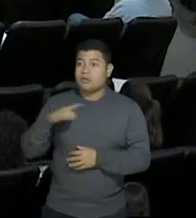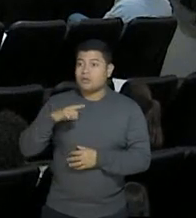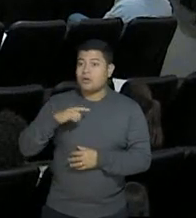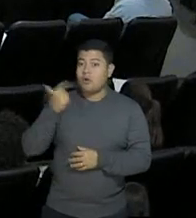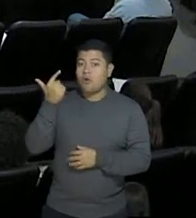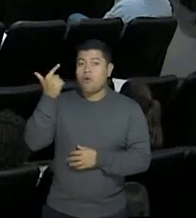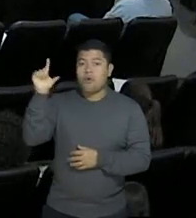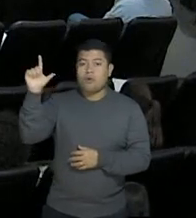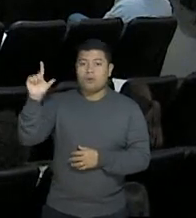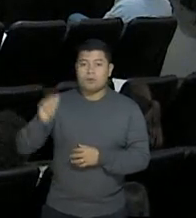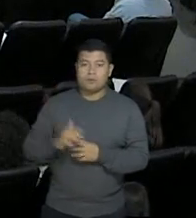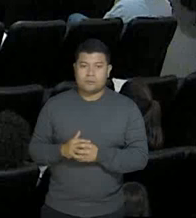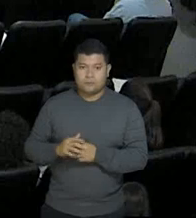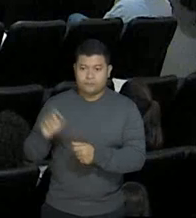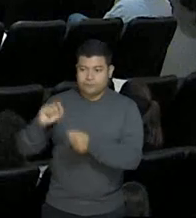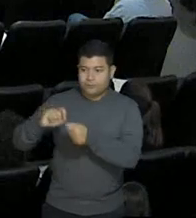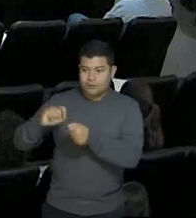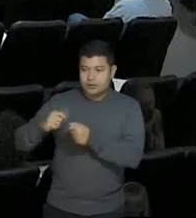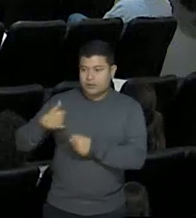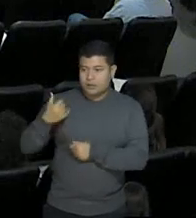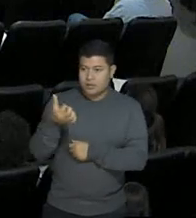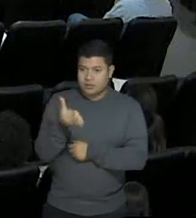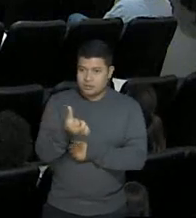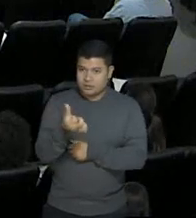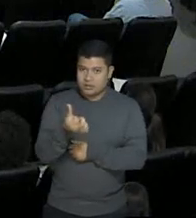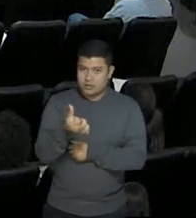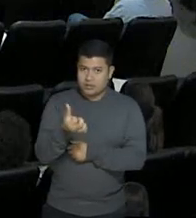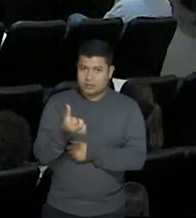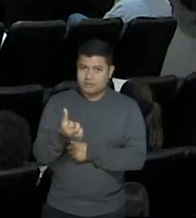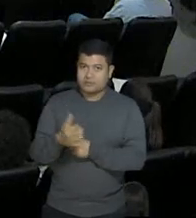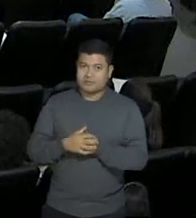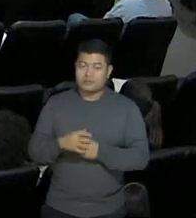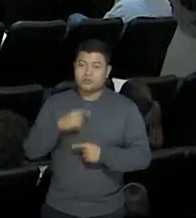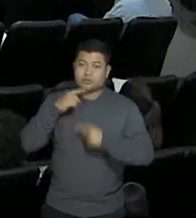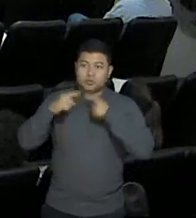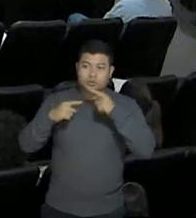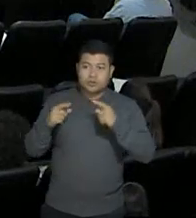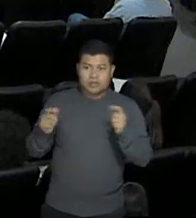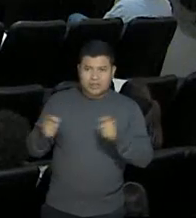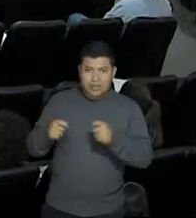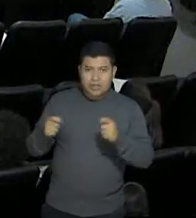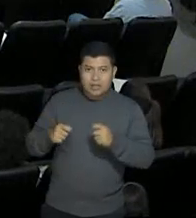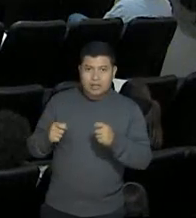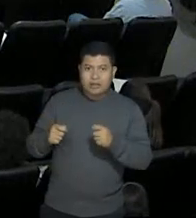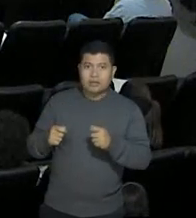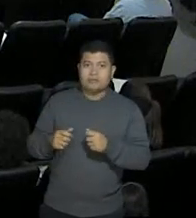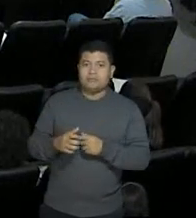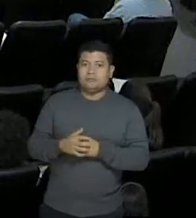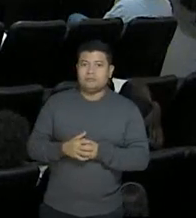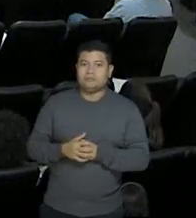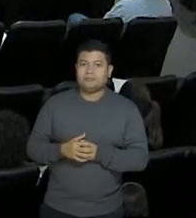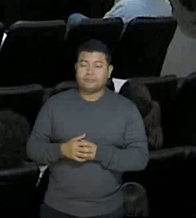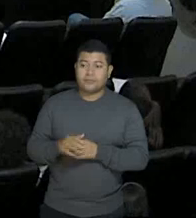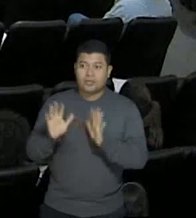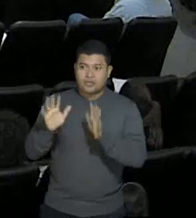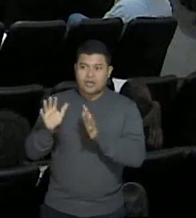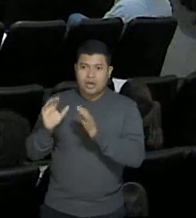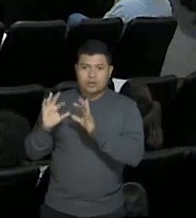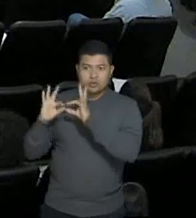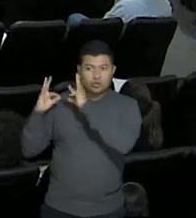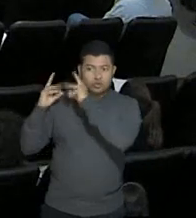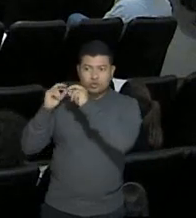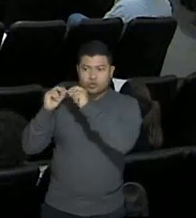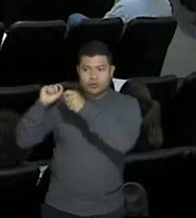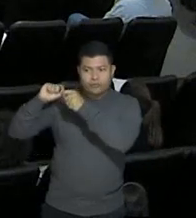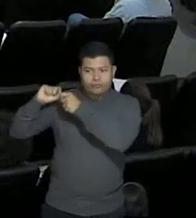fazer com 6 anos de idade. Essa é a dúvida. Será que com 6 anos a questão quando? Da maturação? Então, né? Aí existe isso.